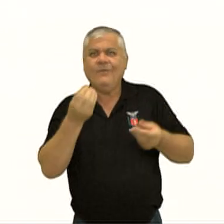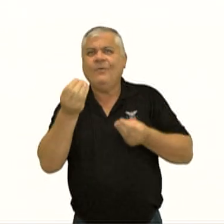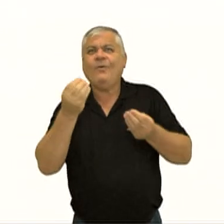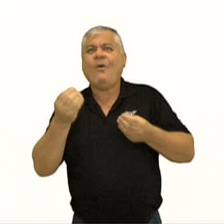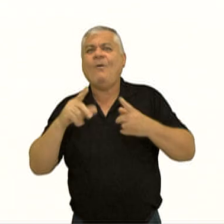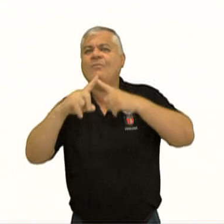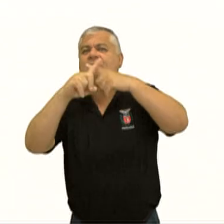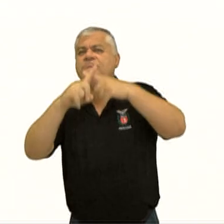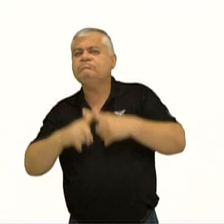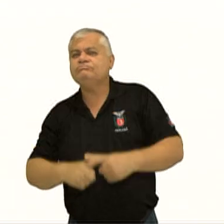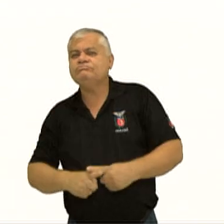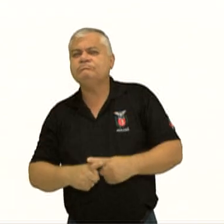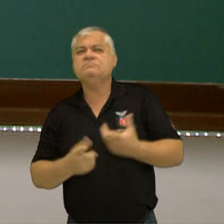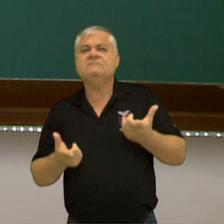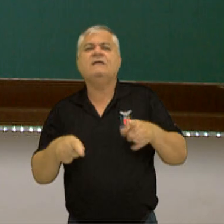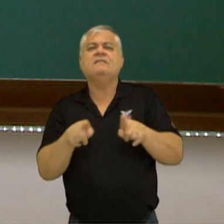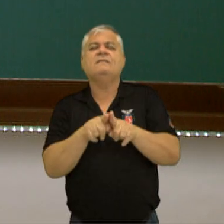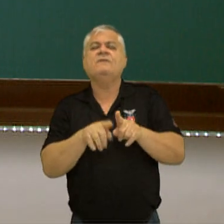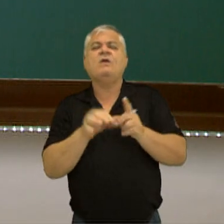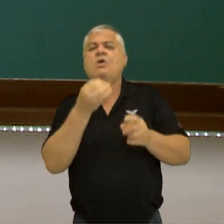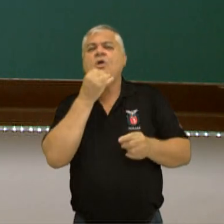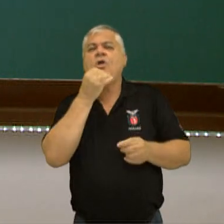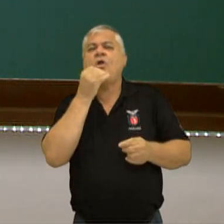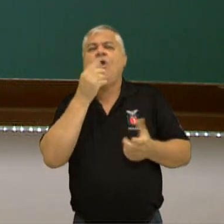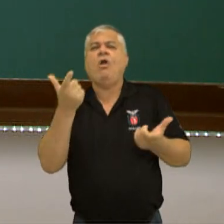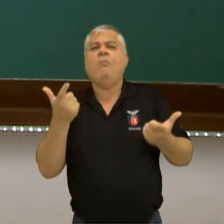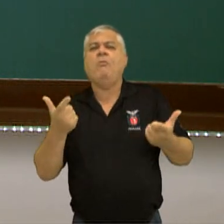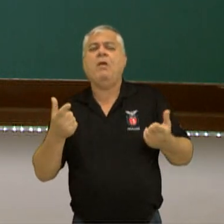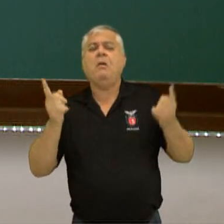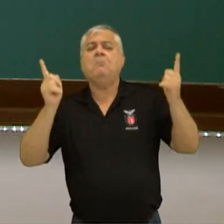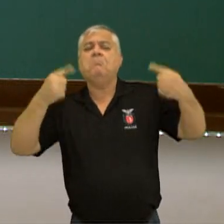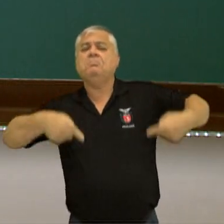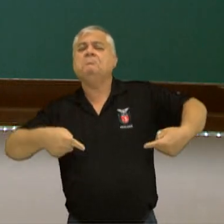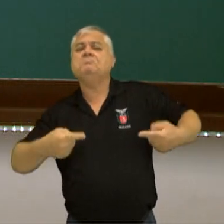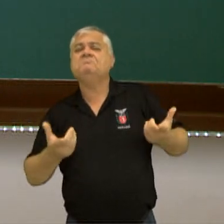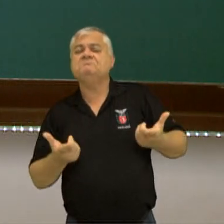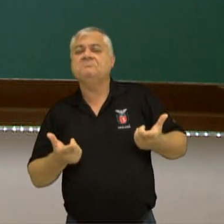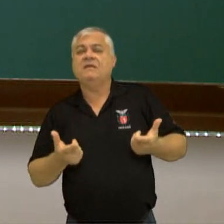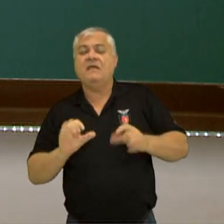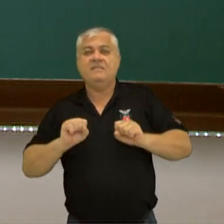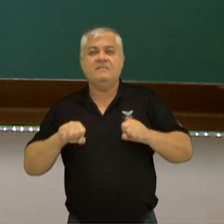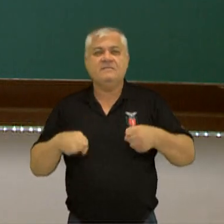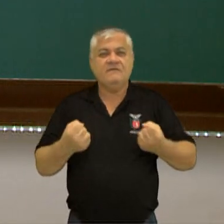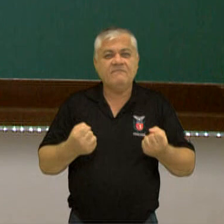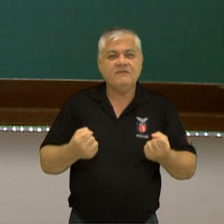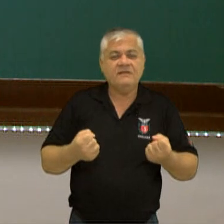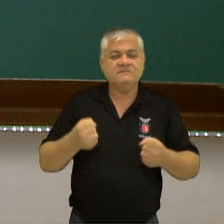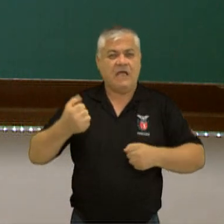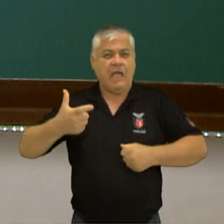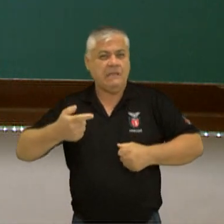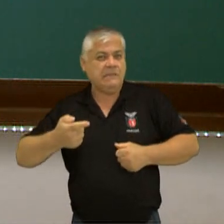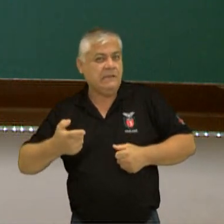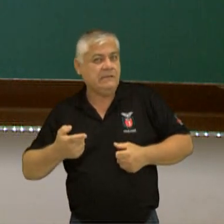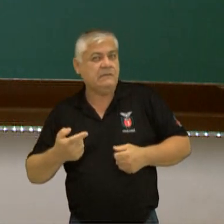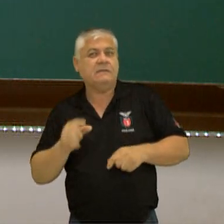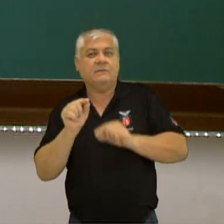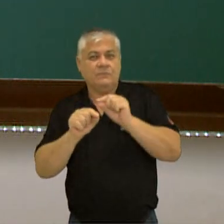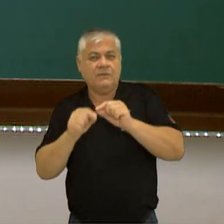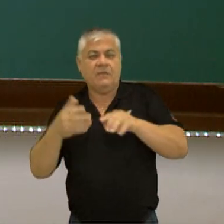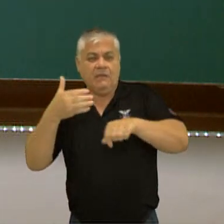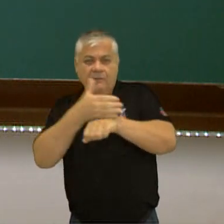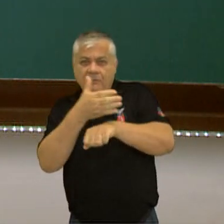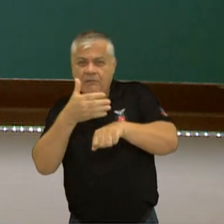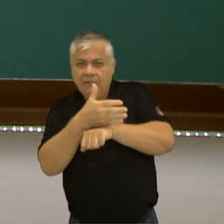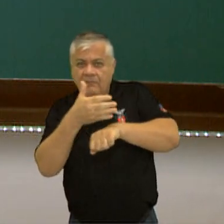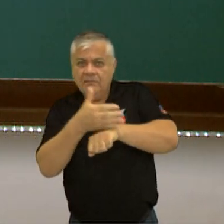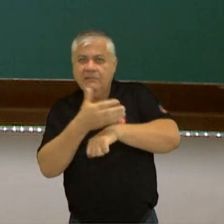joga, como é que funciona uma partida de beisebol, sobre a defesa, o ataque, né, as suas entradas